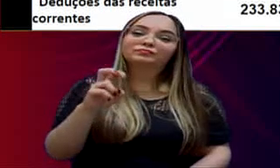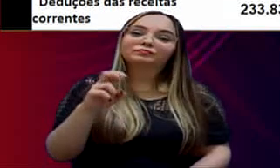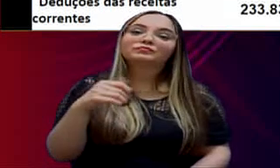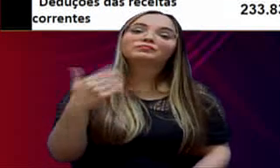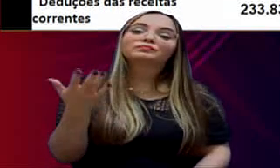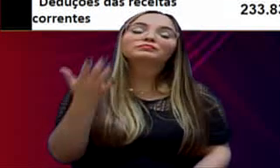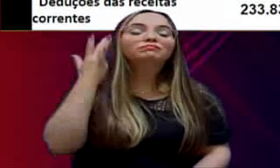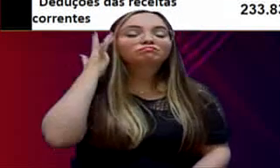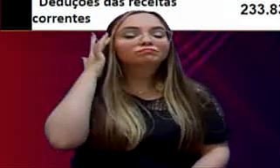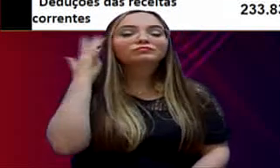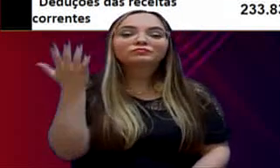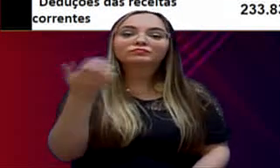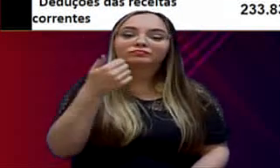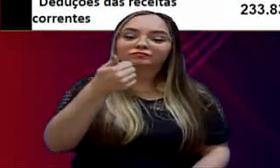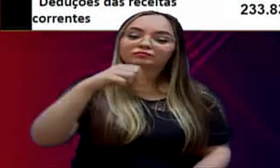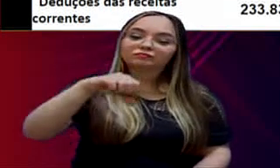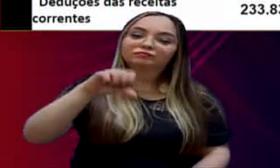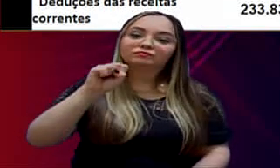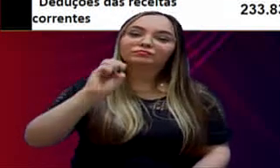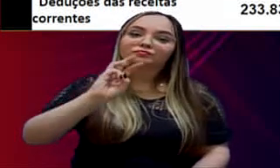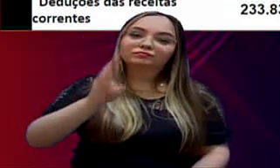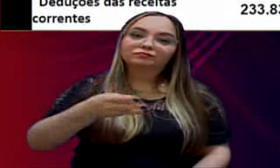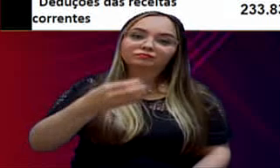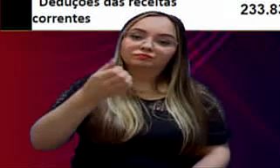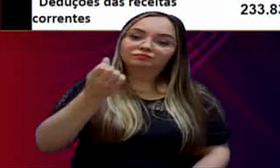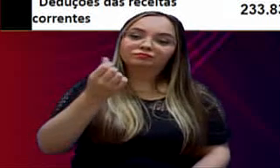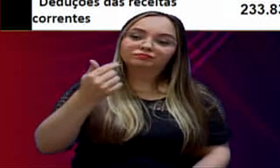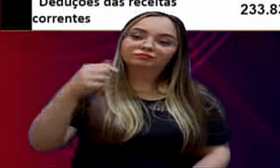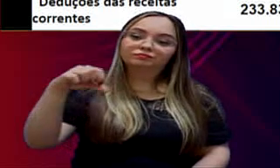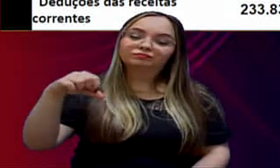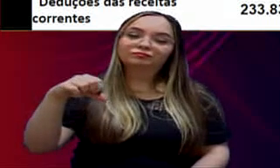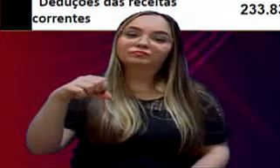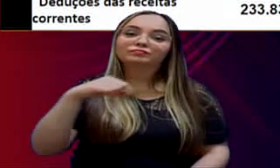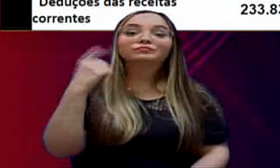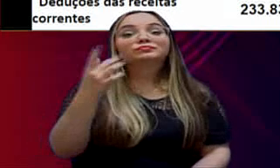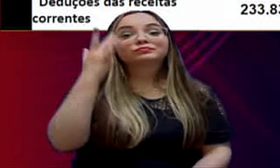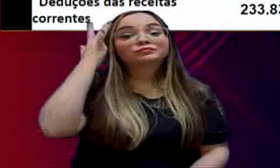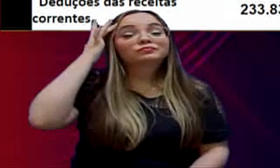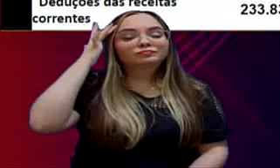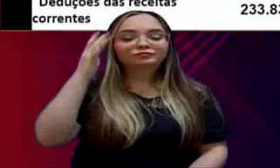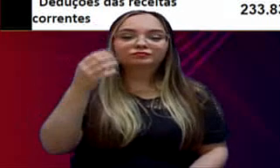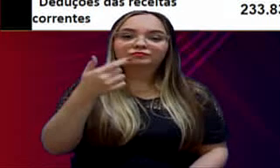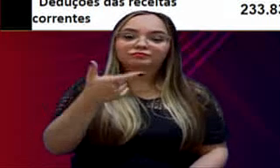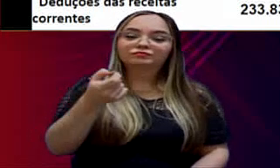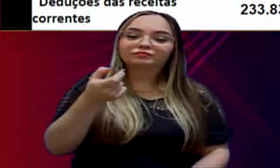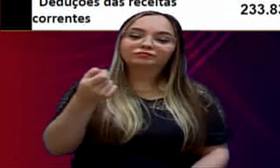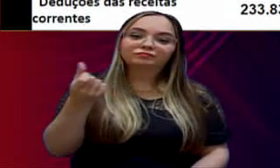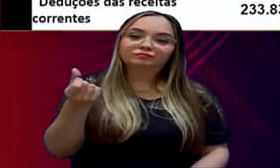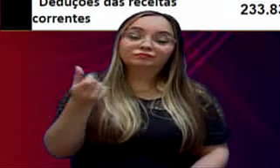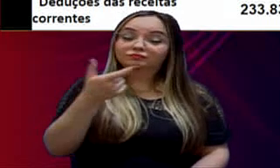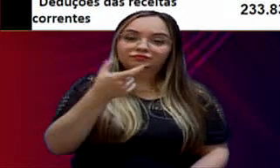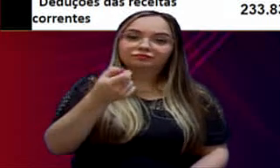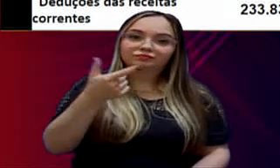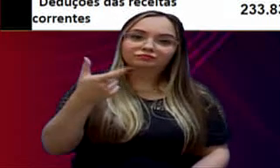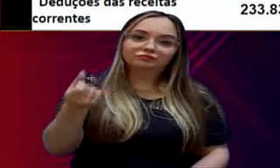198 milhões 679 e a estimativa 2026 de 200 milhões 129